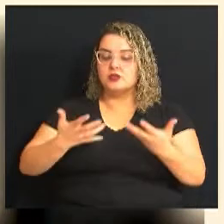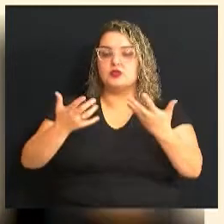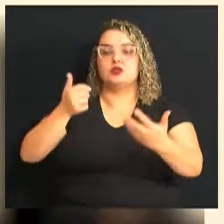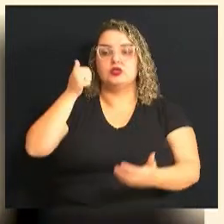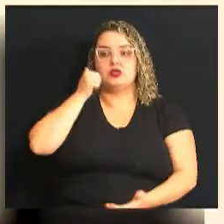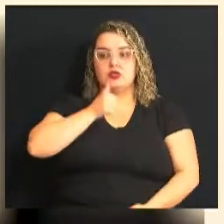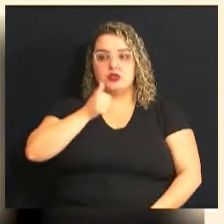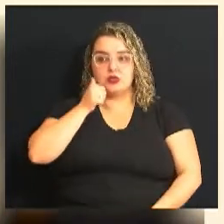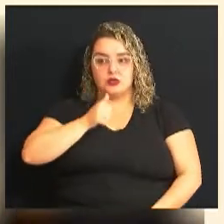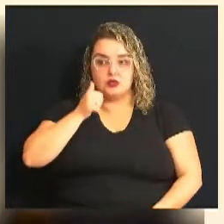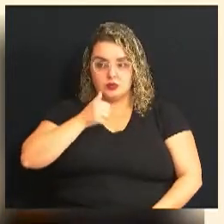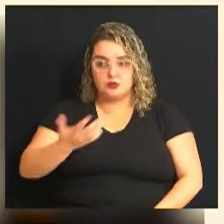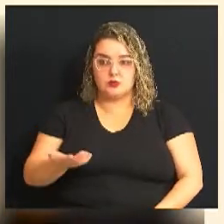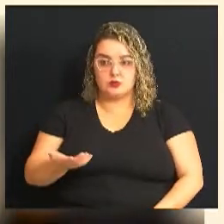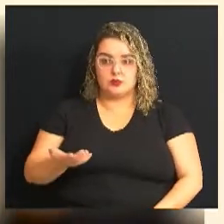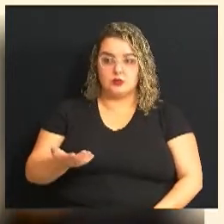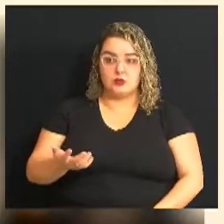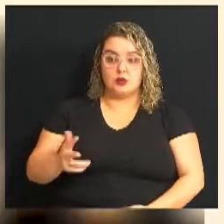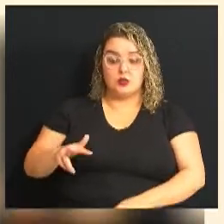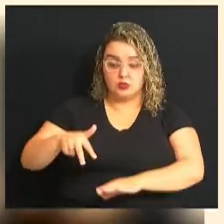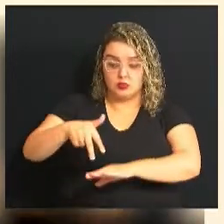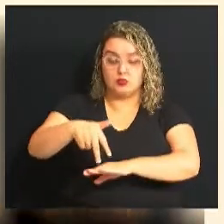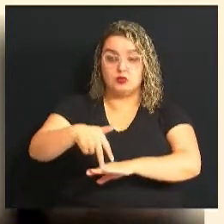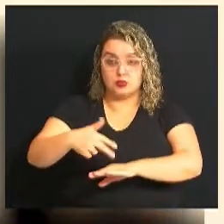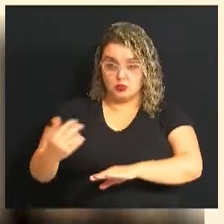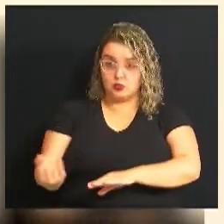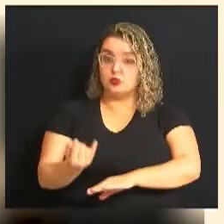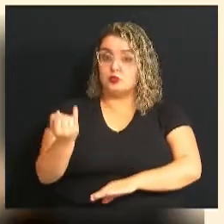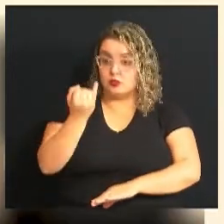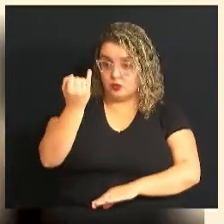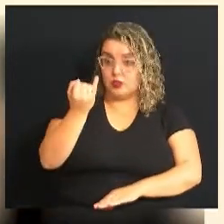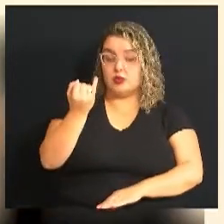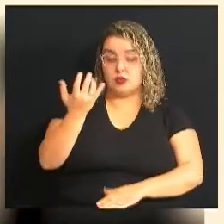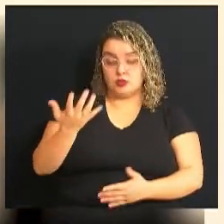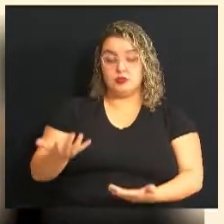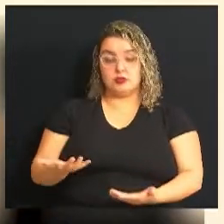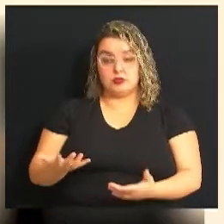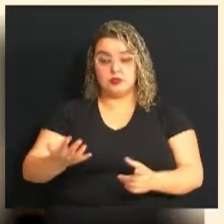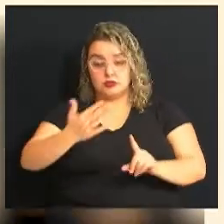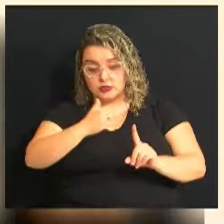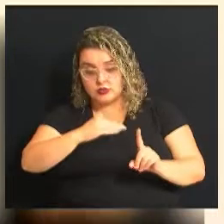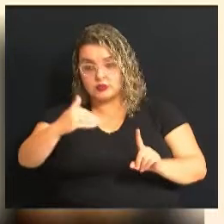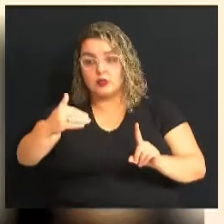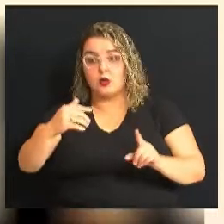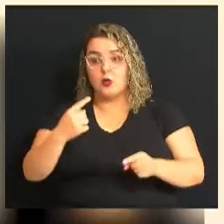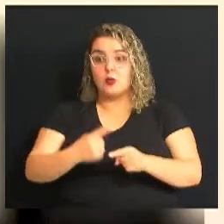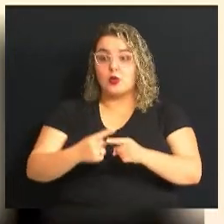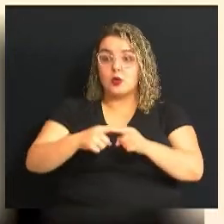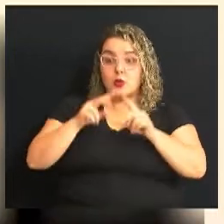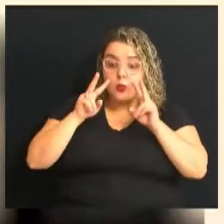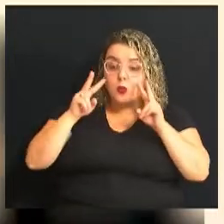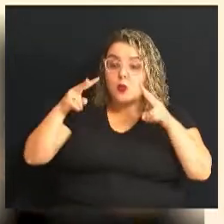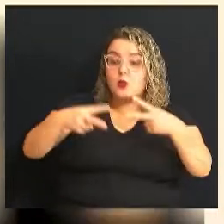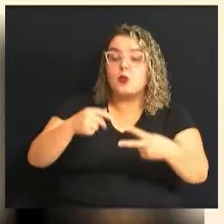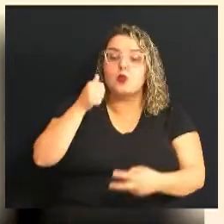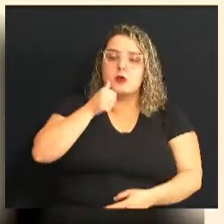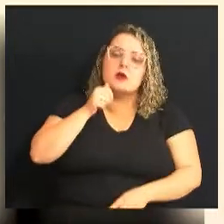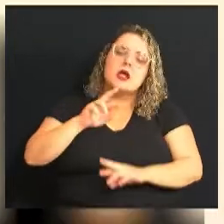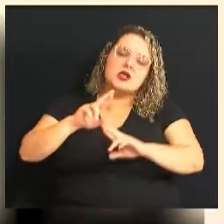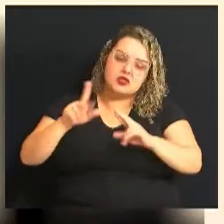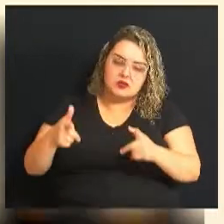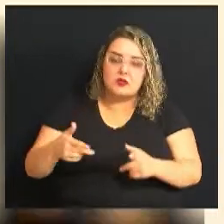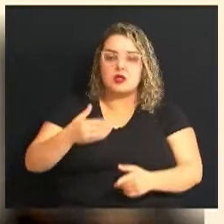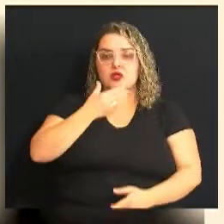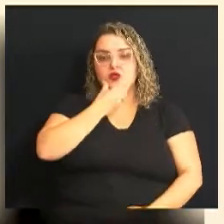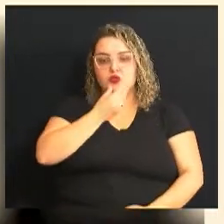né, a estarem em lugares importantes, de relevância, porque o nosso olhar, né, o olhar da mulher, ele é diferente do olhar do